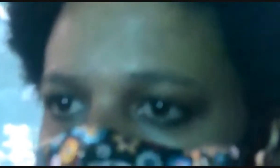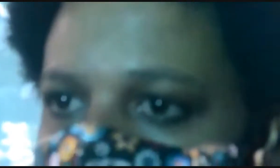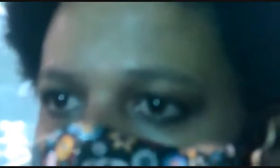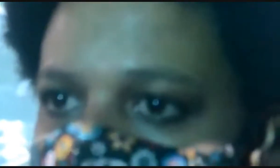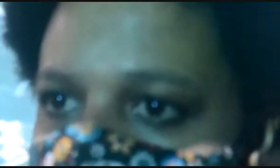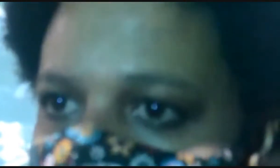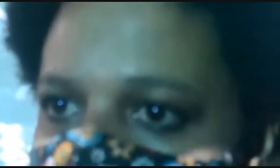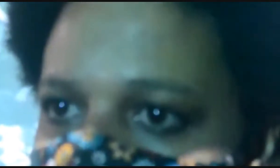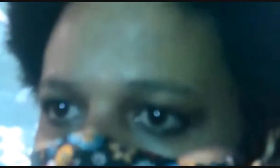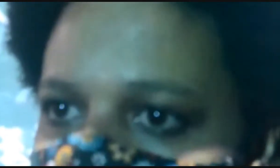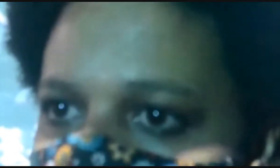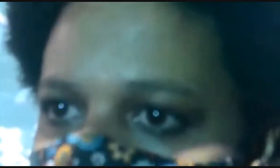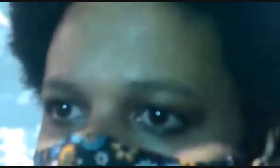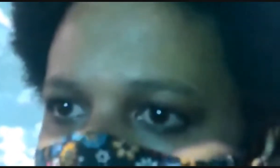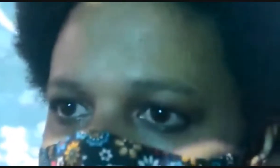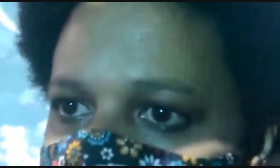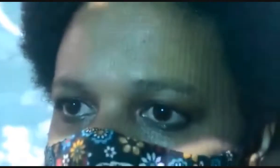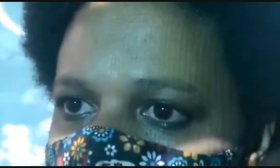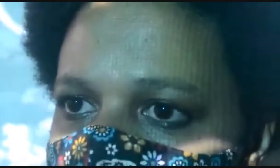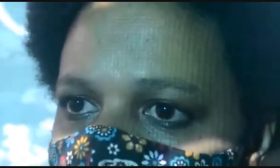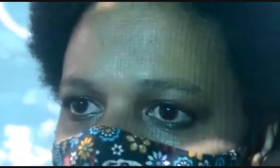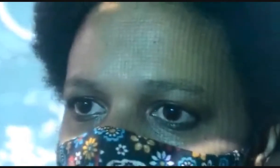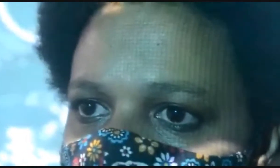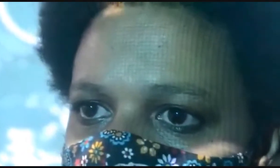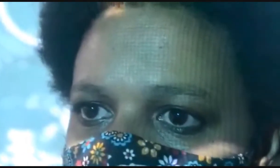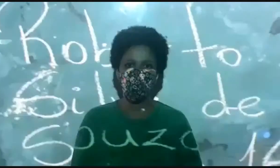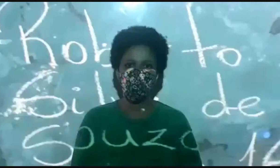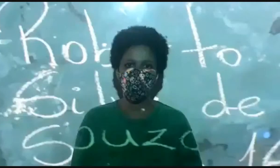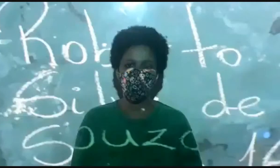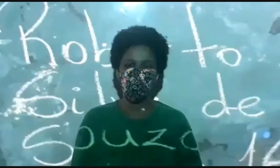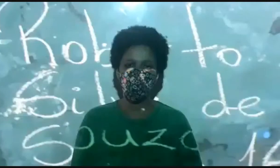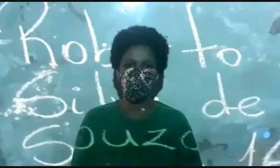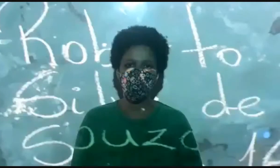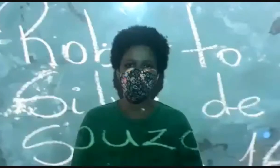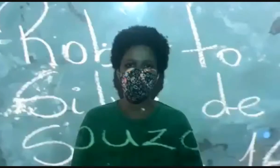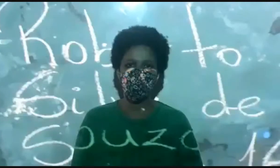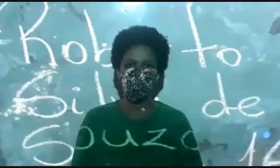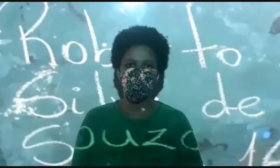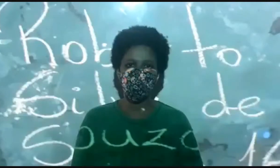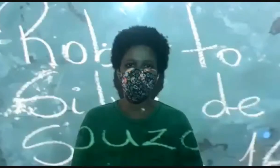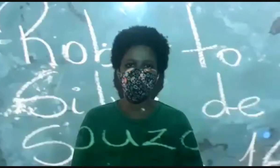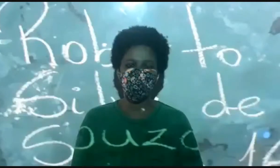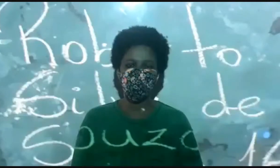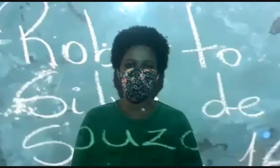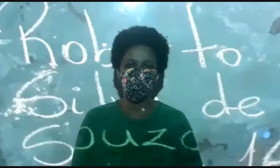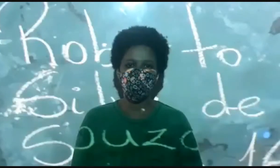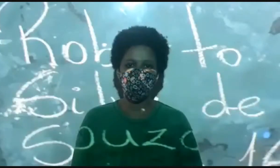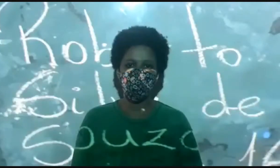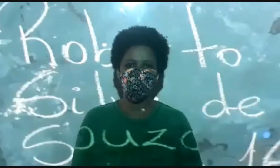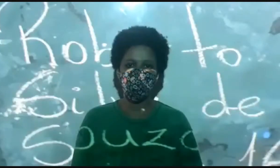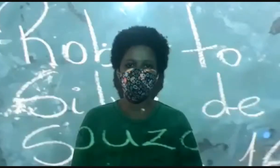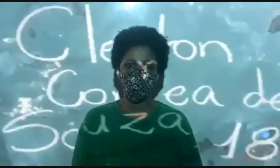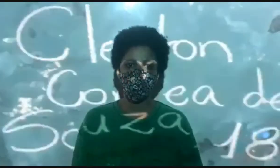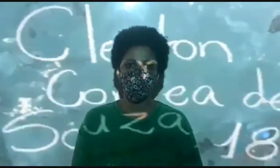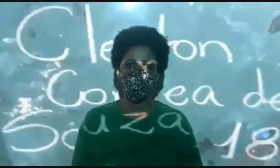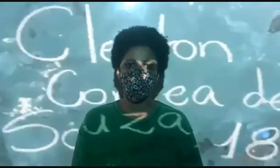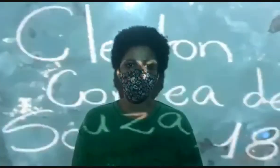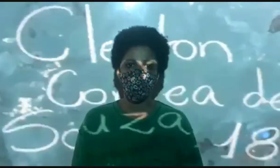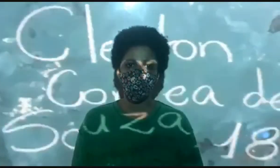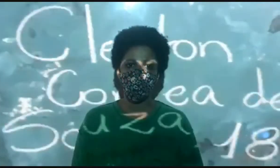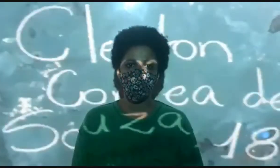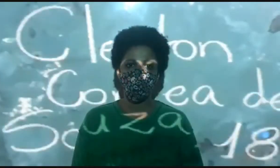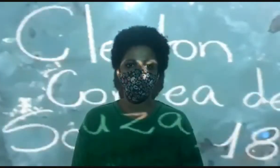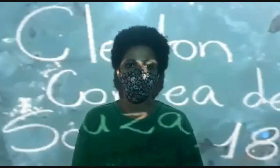aos pedaços, arrastada por um camburão. Podia ser eu, reivindicando o meu direito de ser revistada por